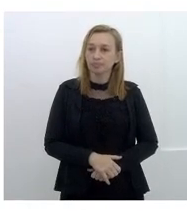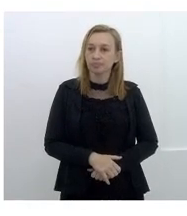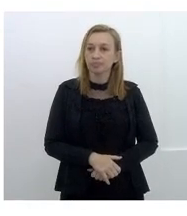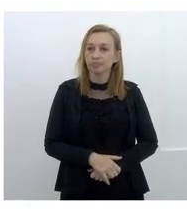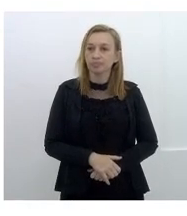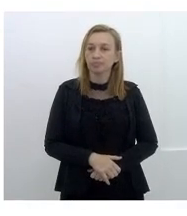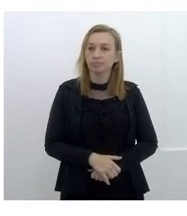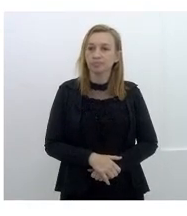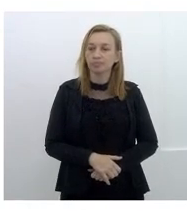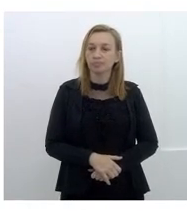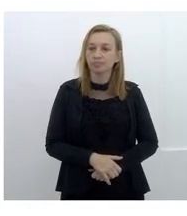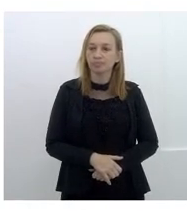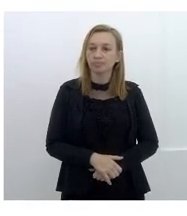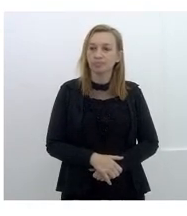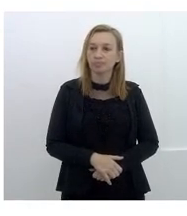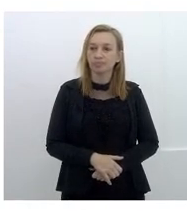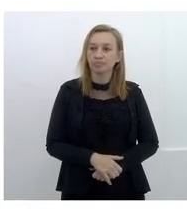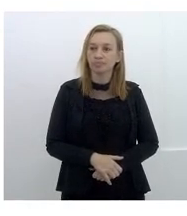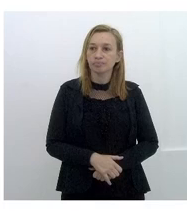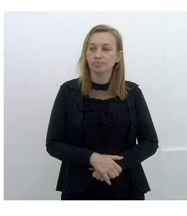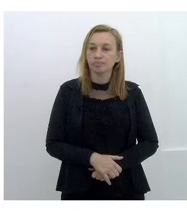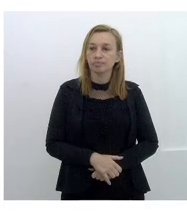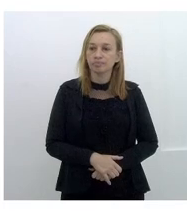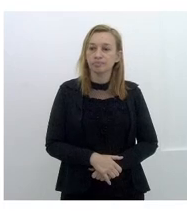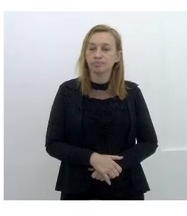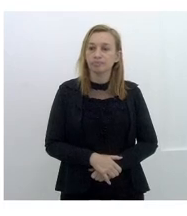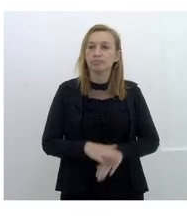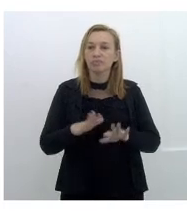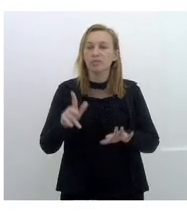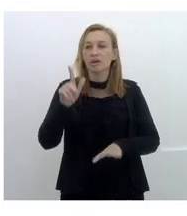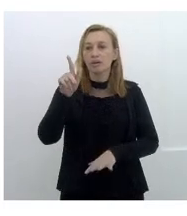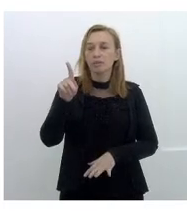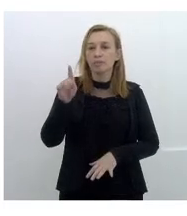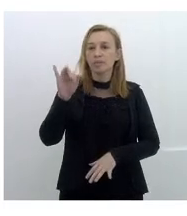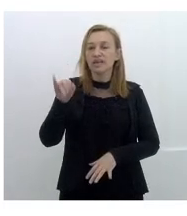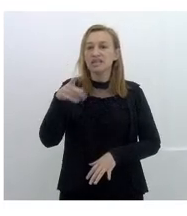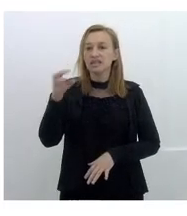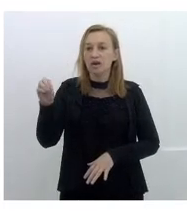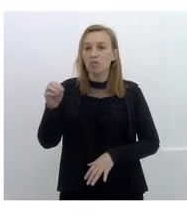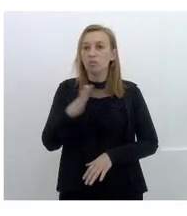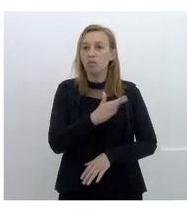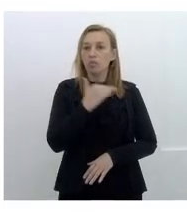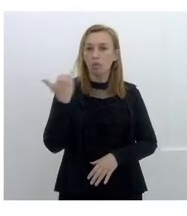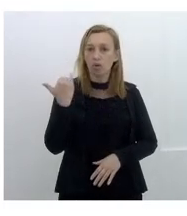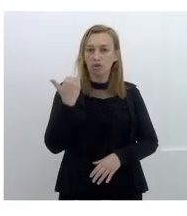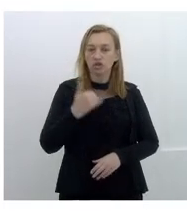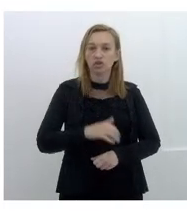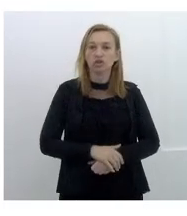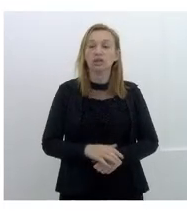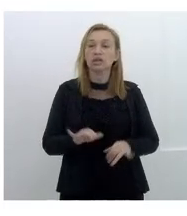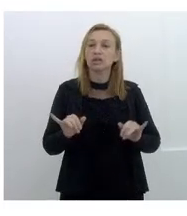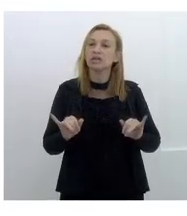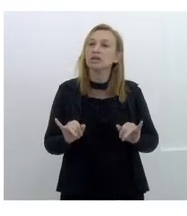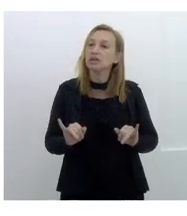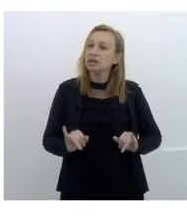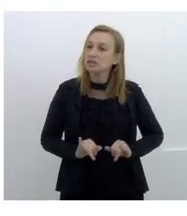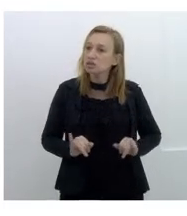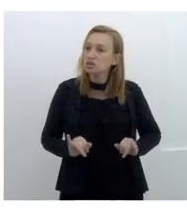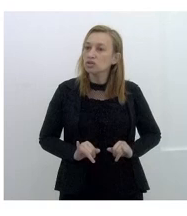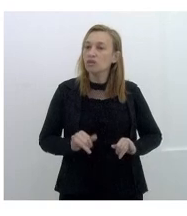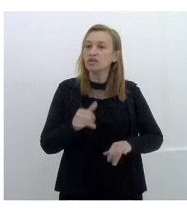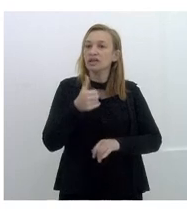e Aqui nós temos a pensão por morte ela sofre aí na